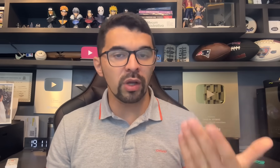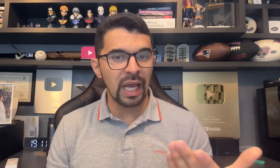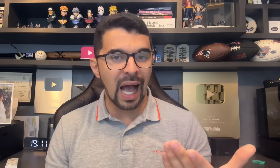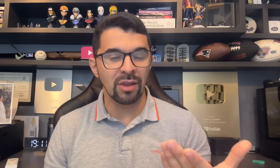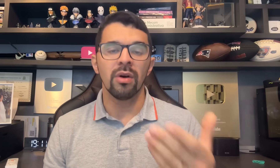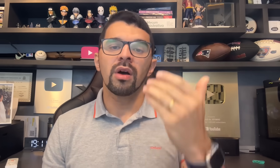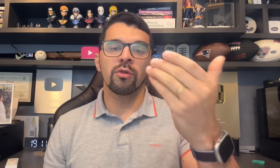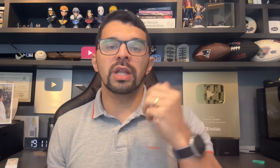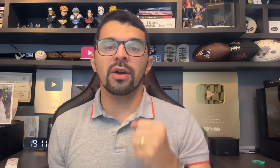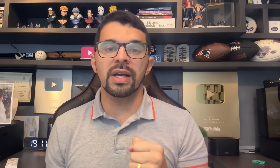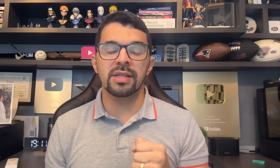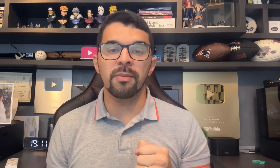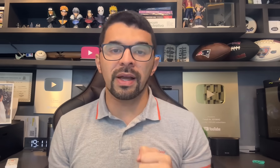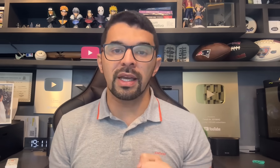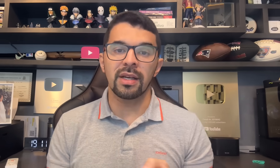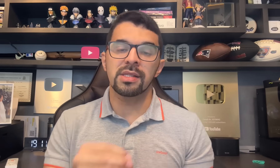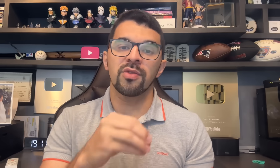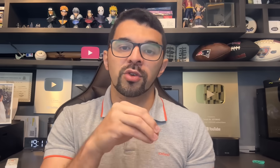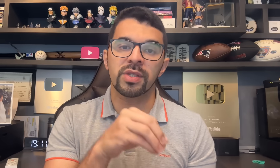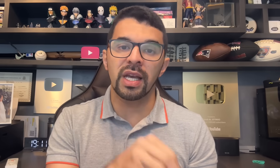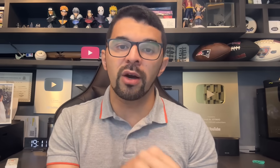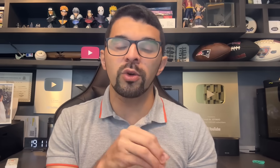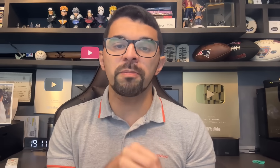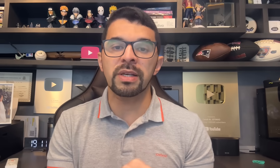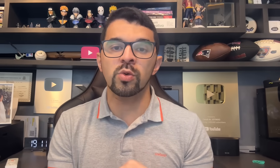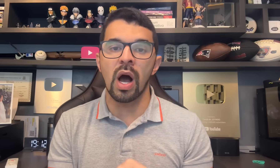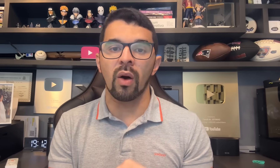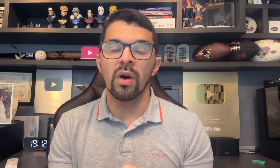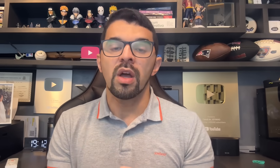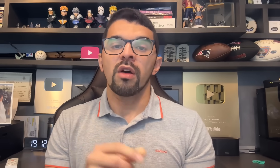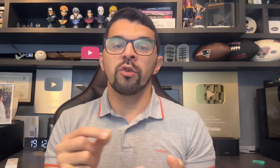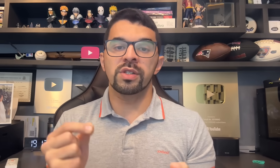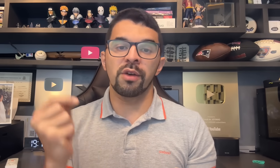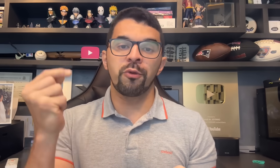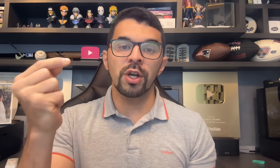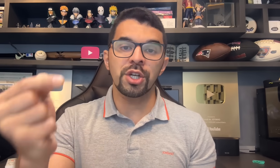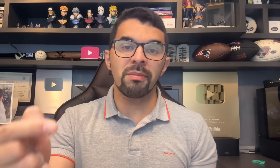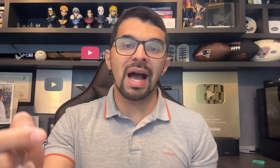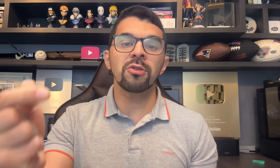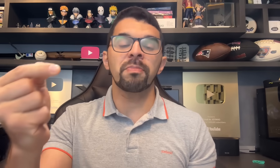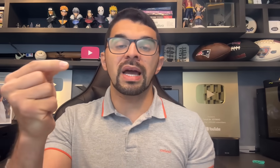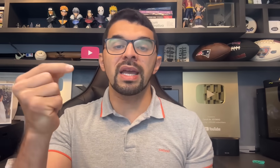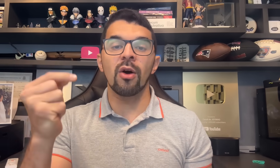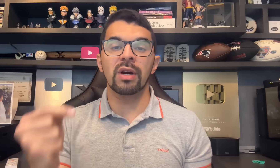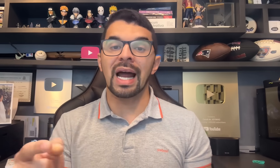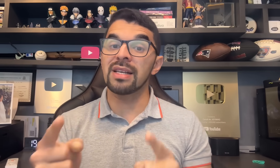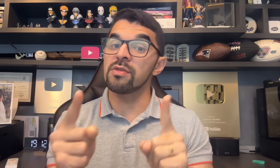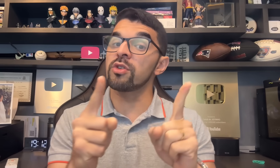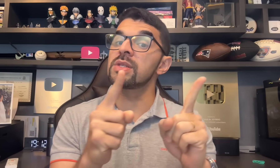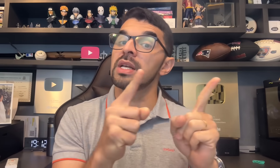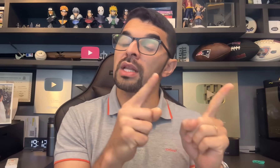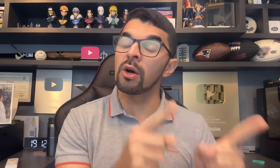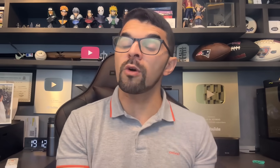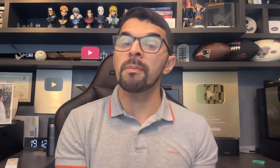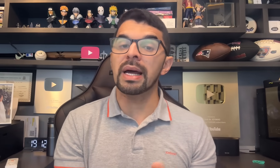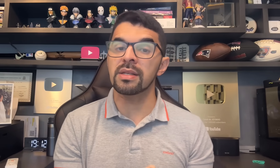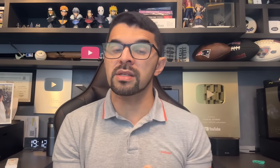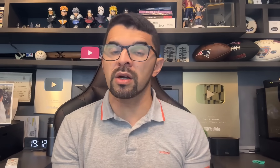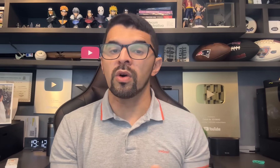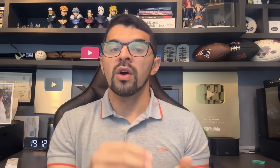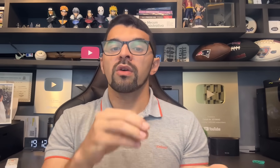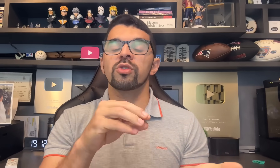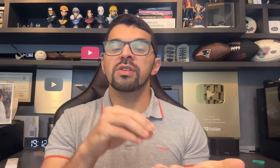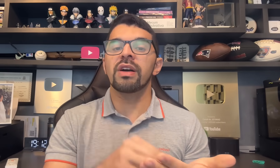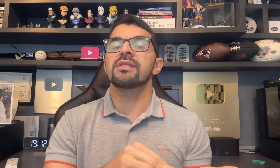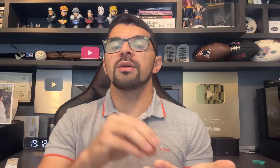foi bloqueado. Vou dar um exemplo aqui, se você é unipessoal, você foi chamado para ir ao CRAS e você não